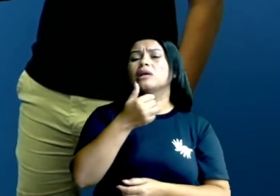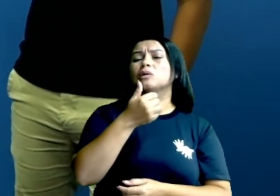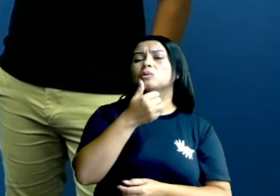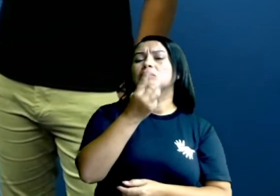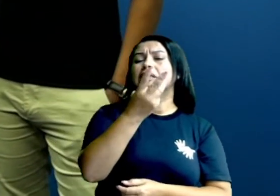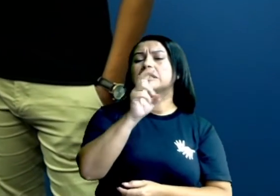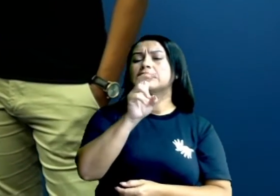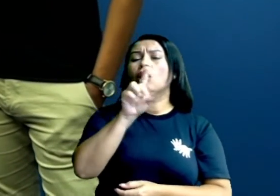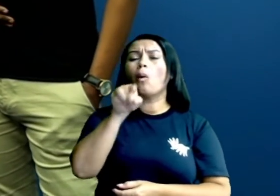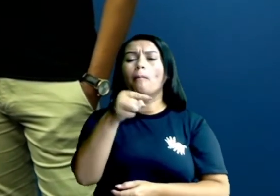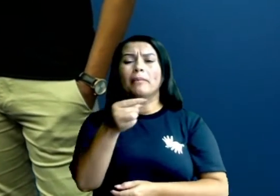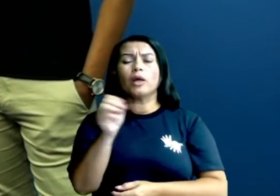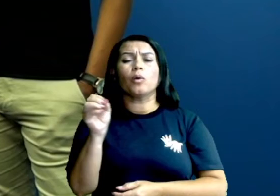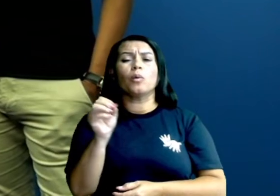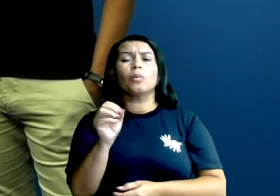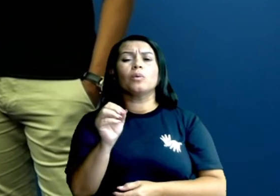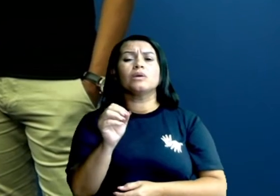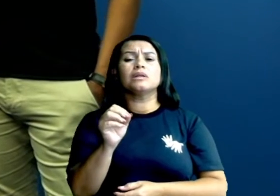área